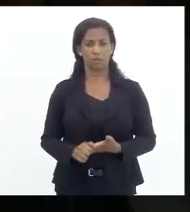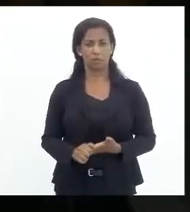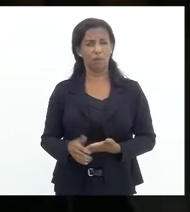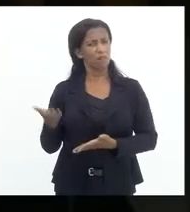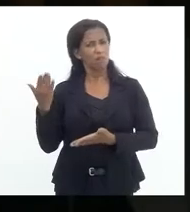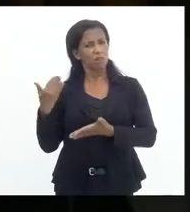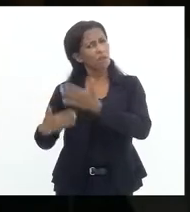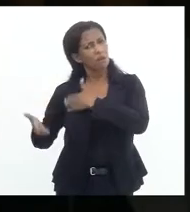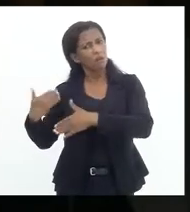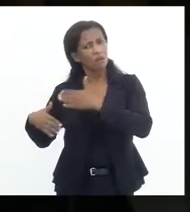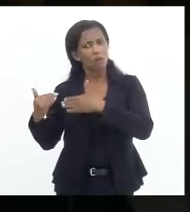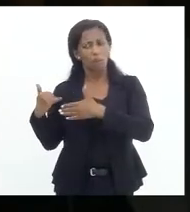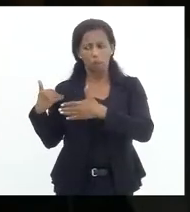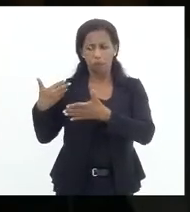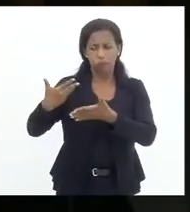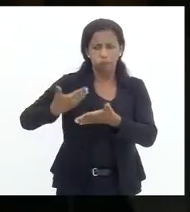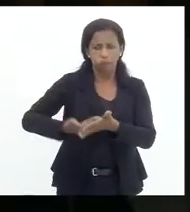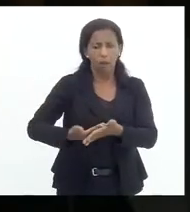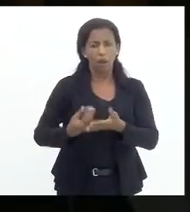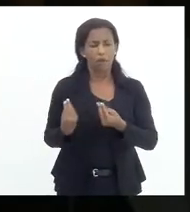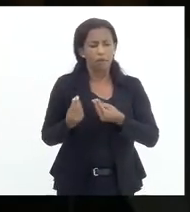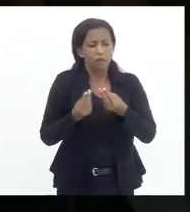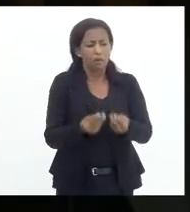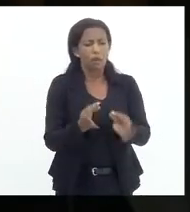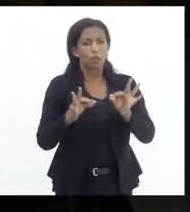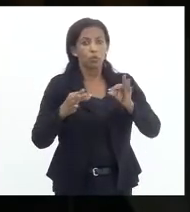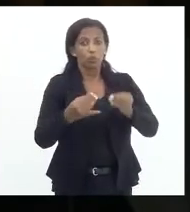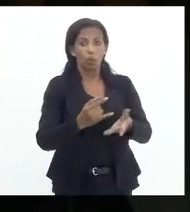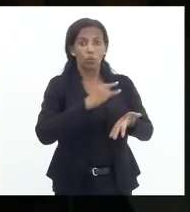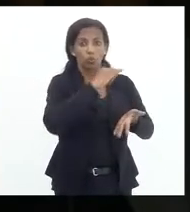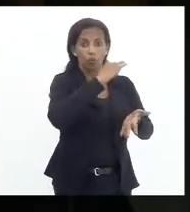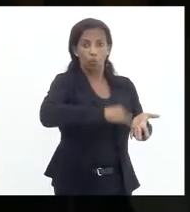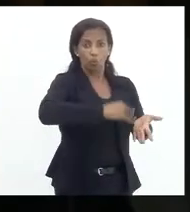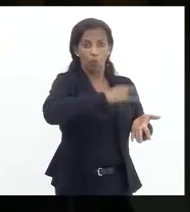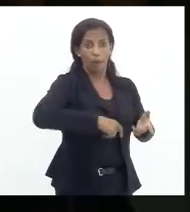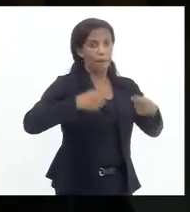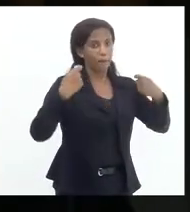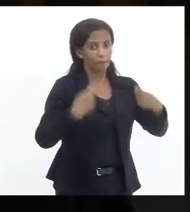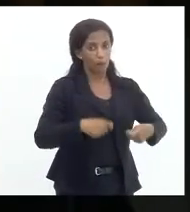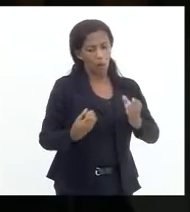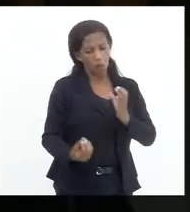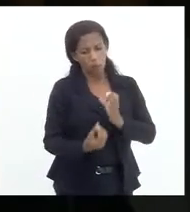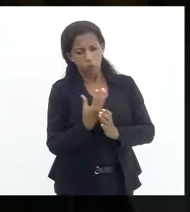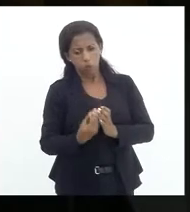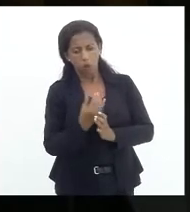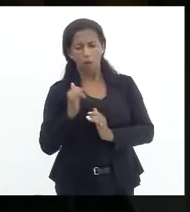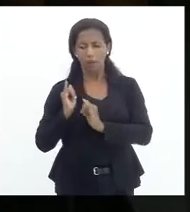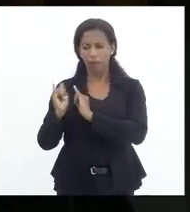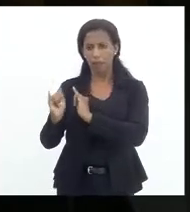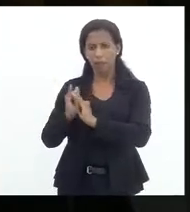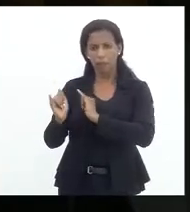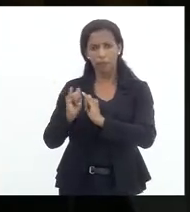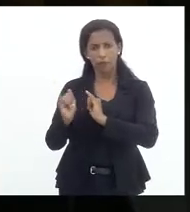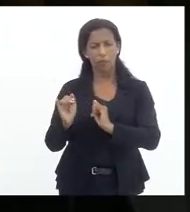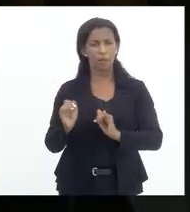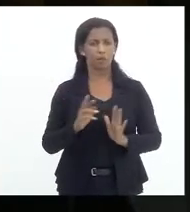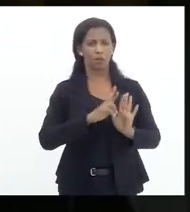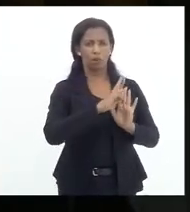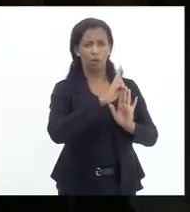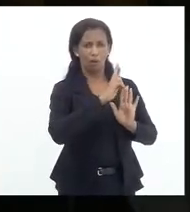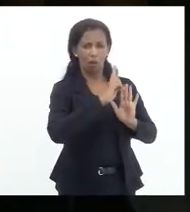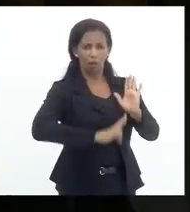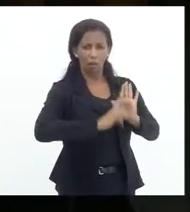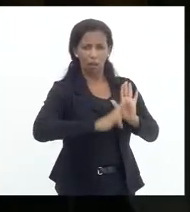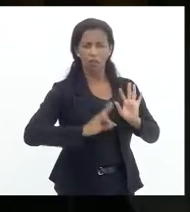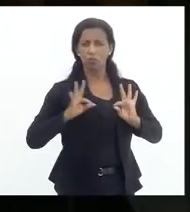antecedência fornecendo toda a documentação necessária produzindo todos os dados e Relatos